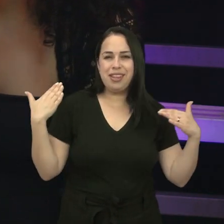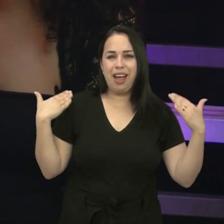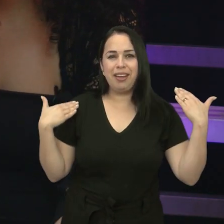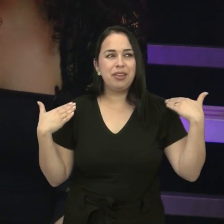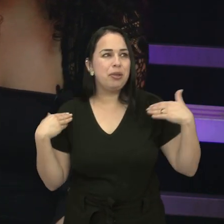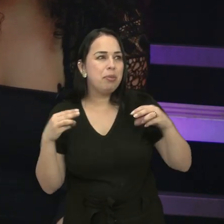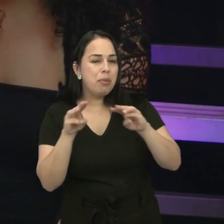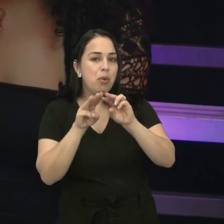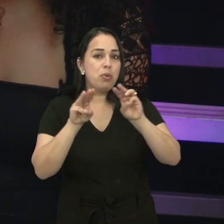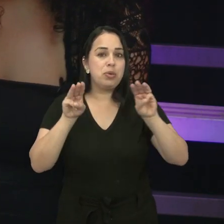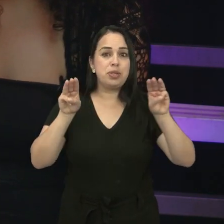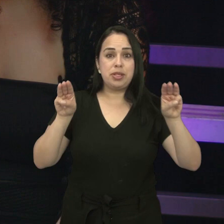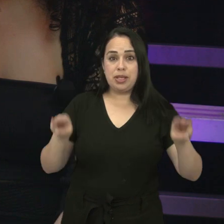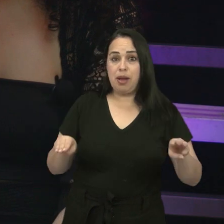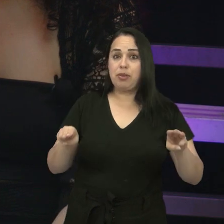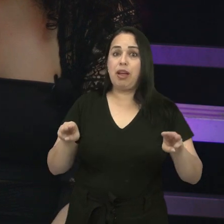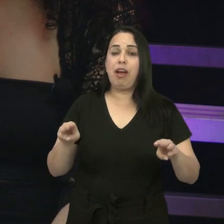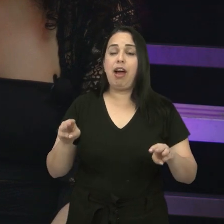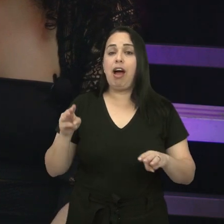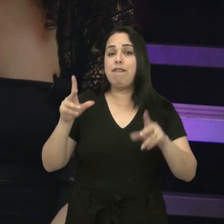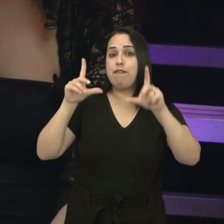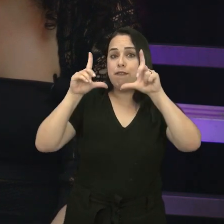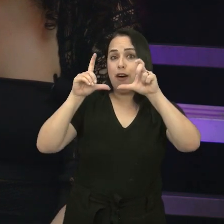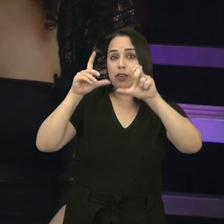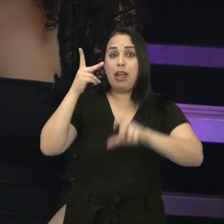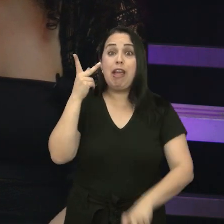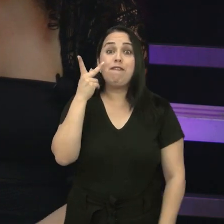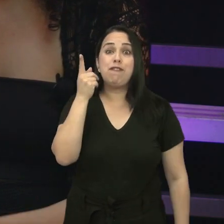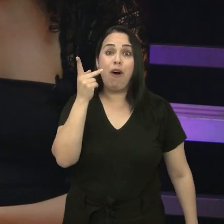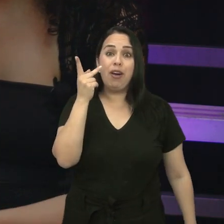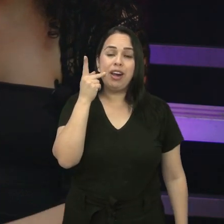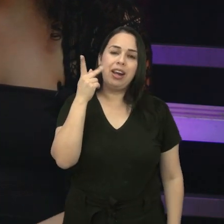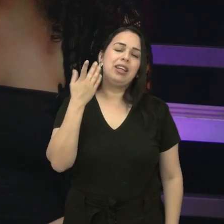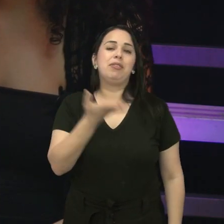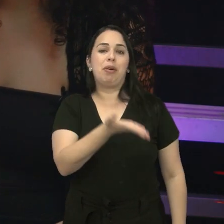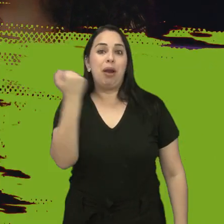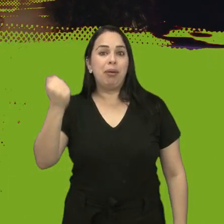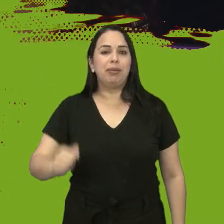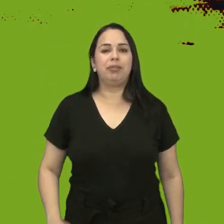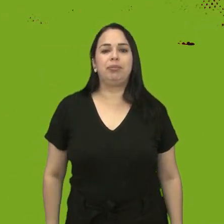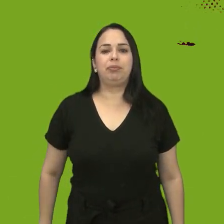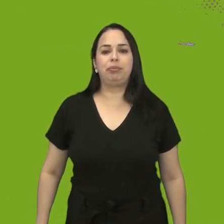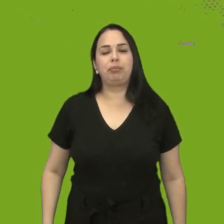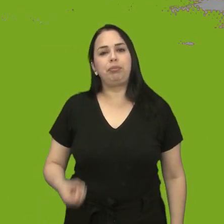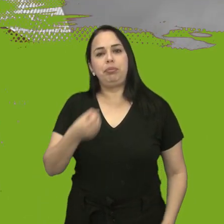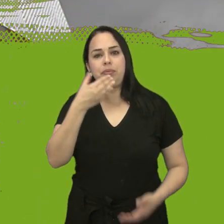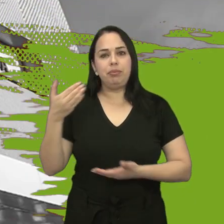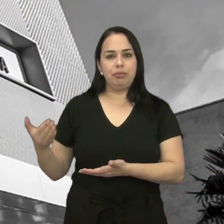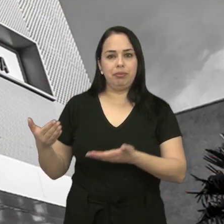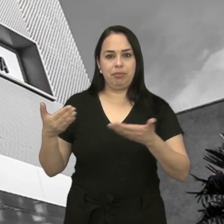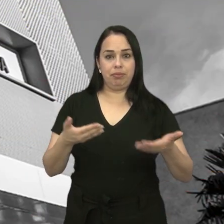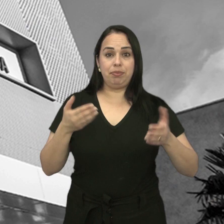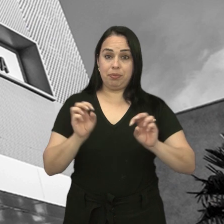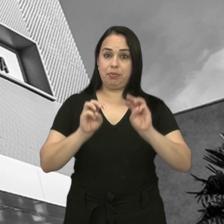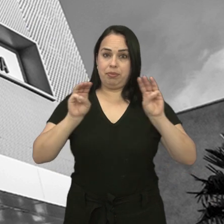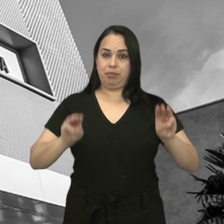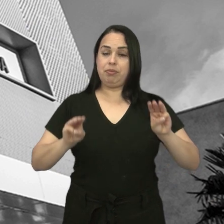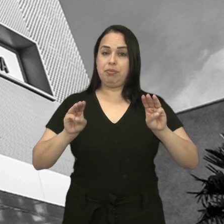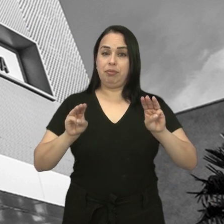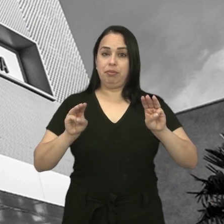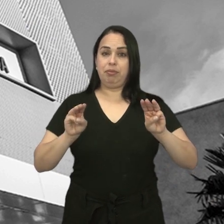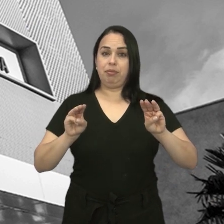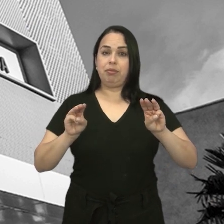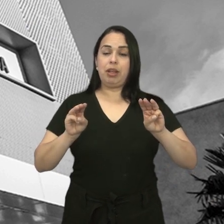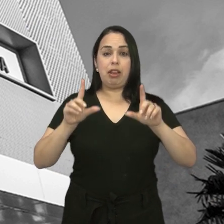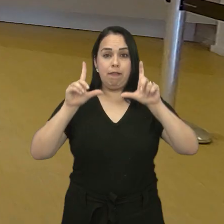gente vai dar uma voltinha pelo Museu da Fotografia de Fortaleza, Ceará. Vamos lá? Bem-vindo ao Museu da